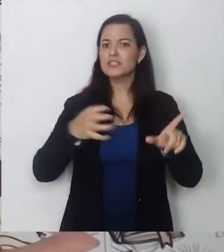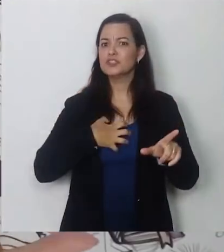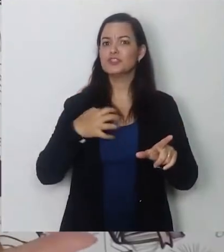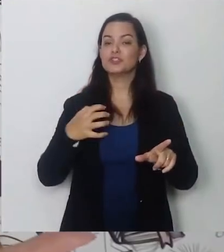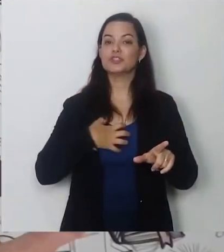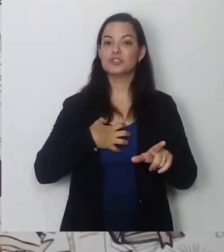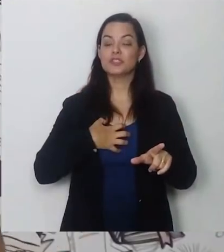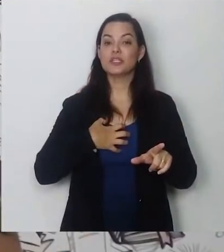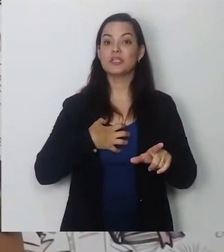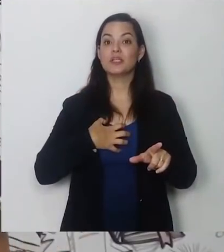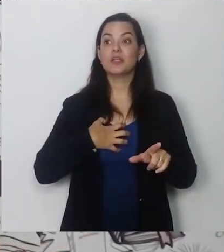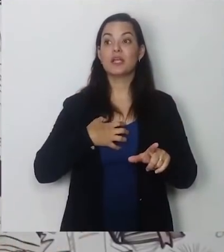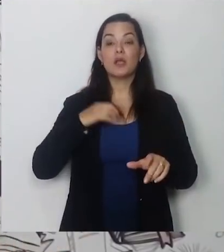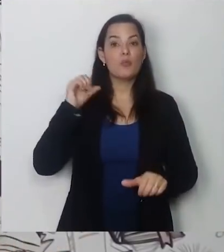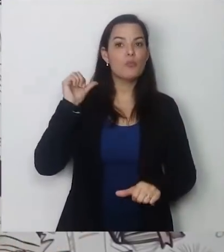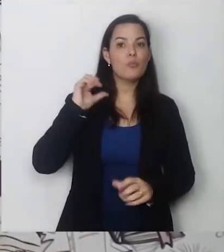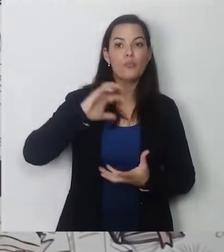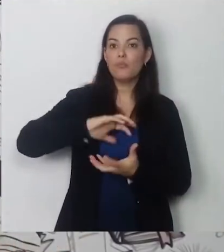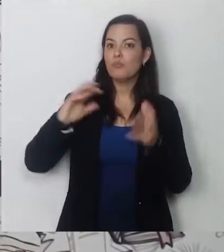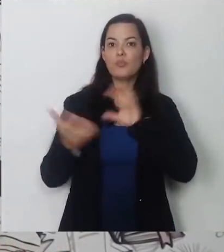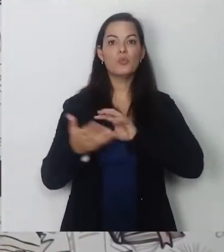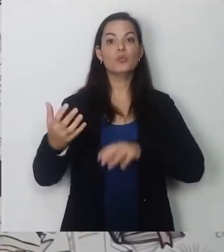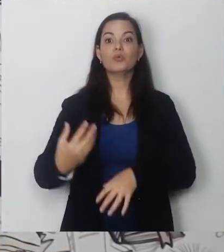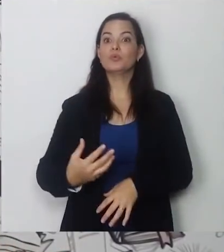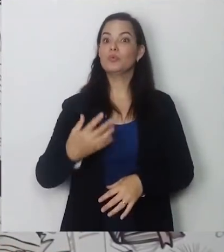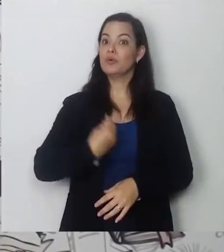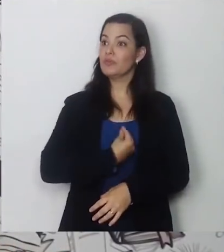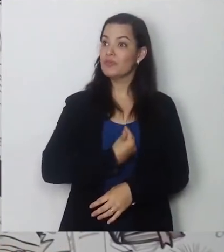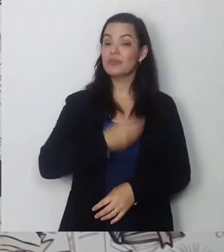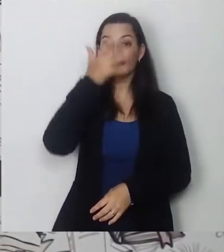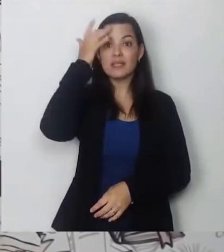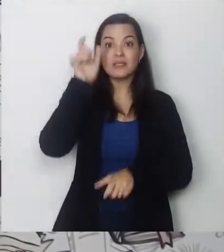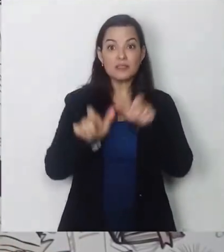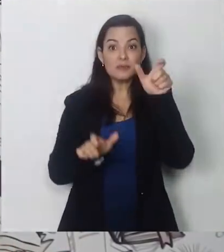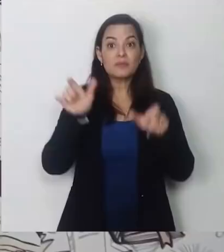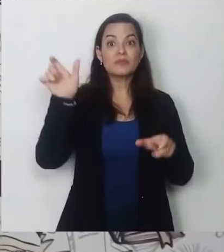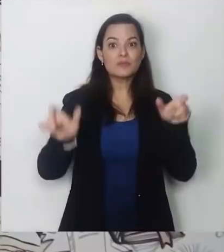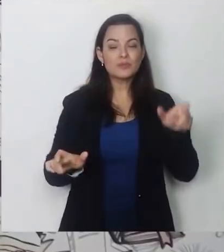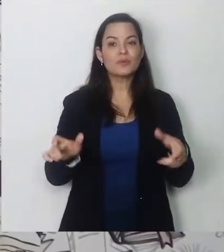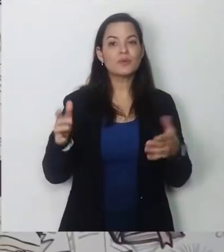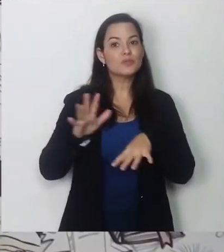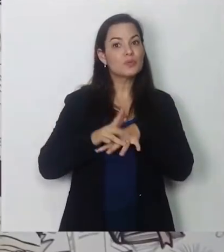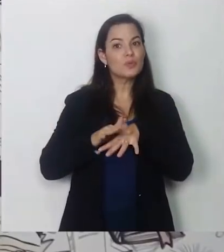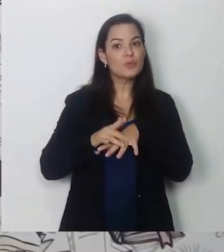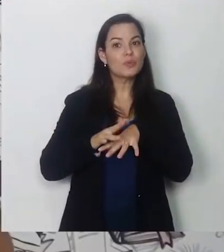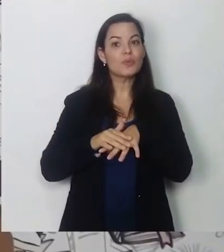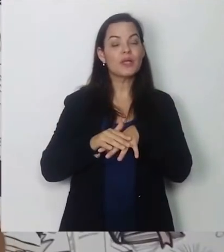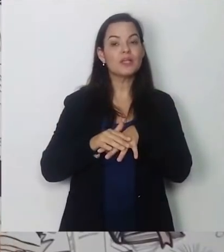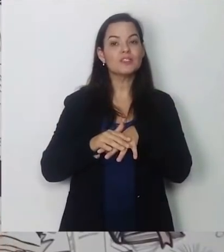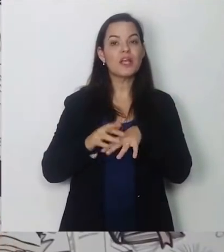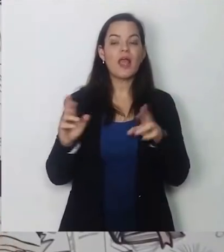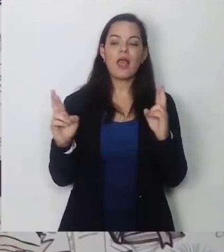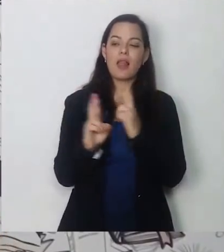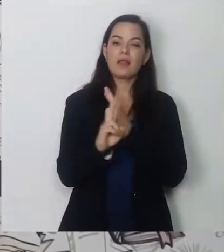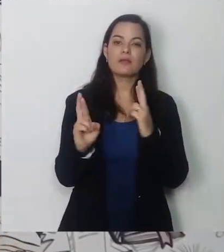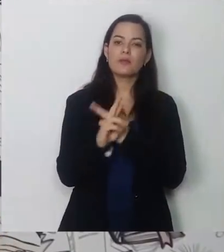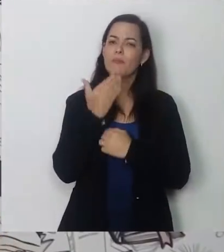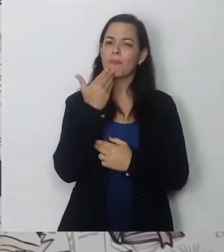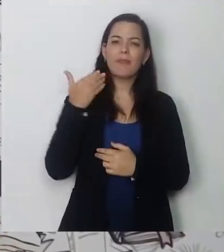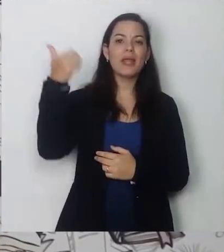relação com o mundo. Sabe como, turma? Adivinhem! Por meio